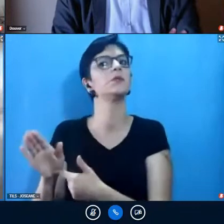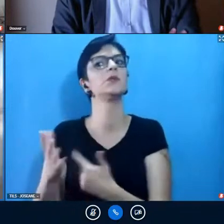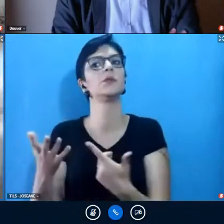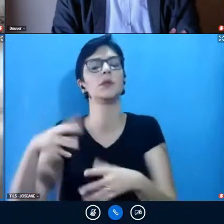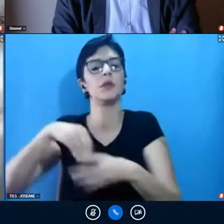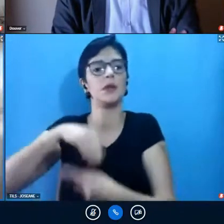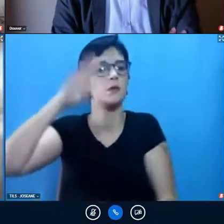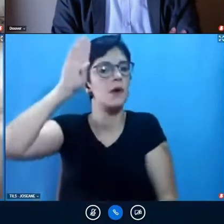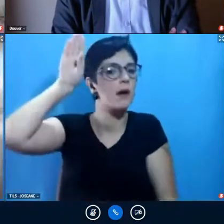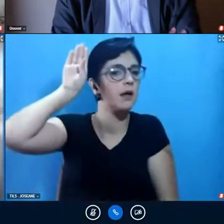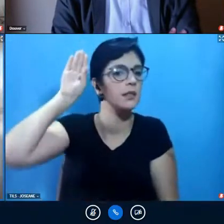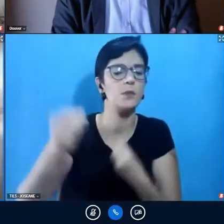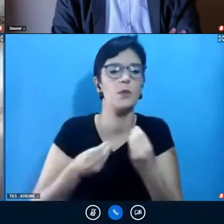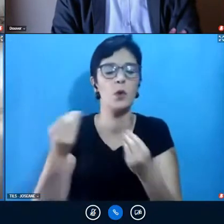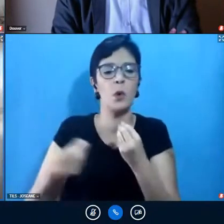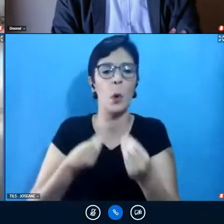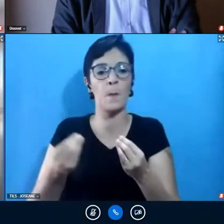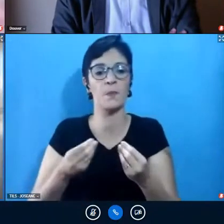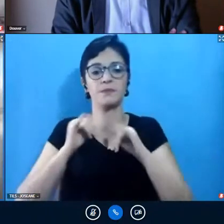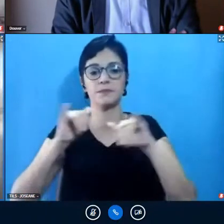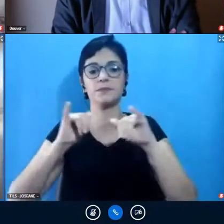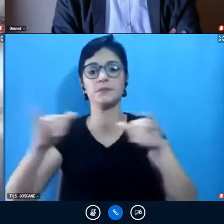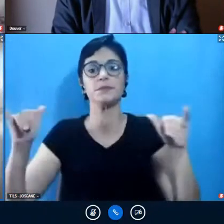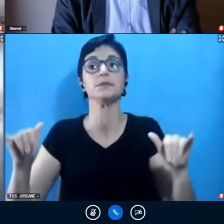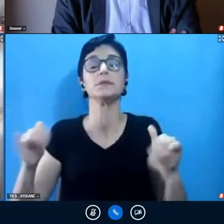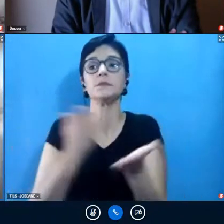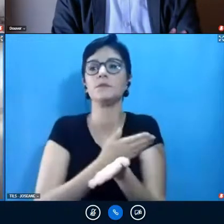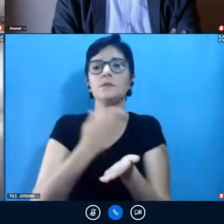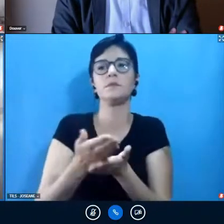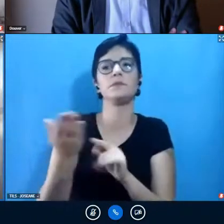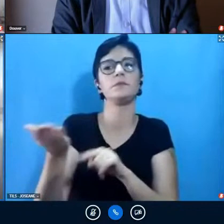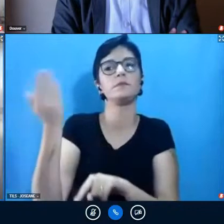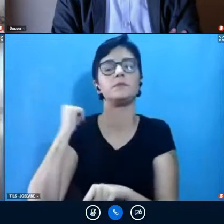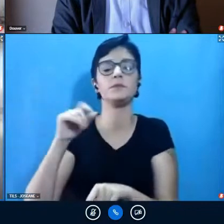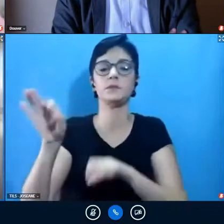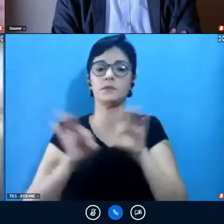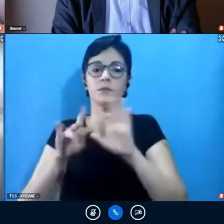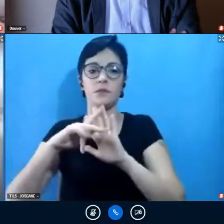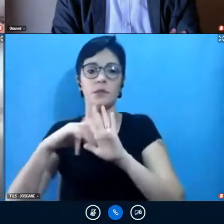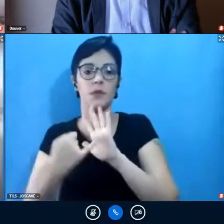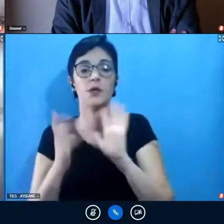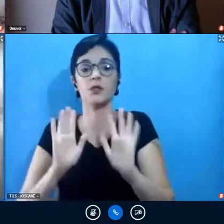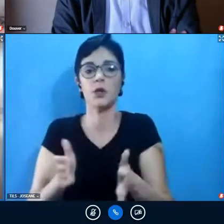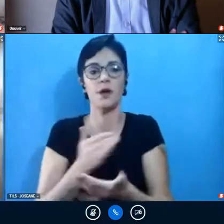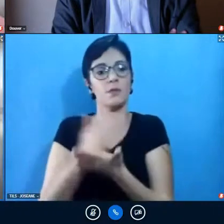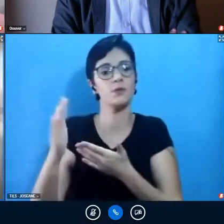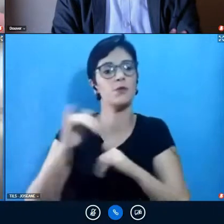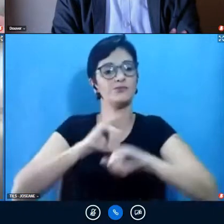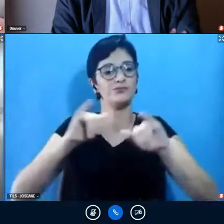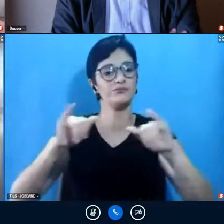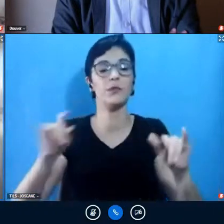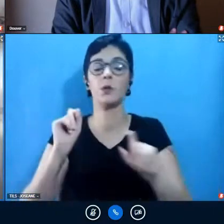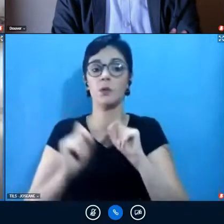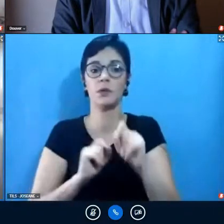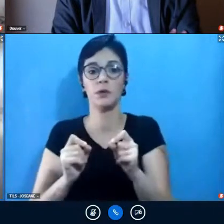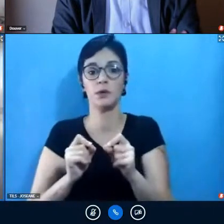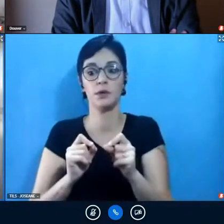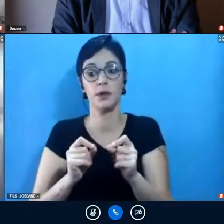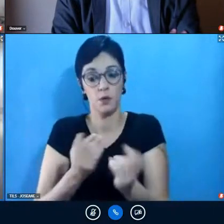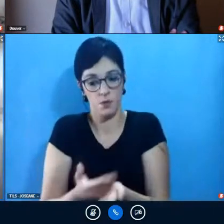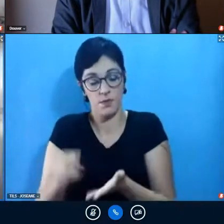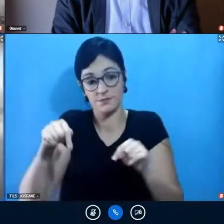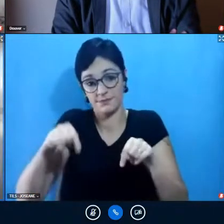acadêmico, como a nossa divulgação se iniciou no início do projeto e o projeto se deu especificamente, ele foi iniciado no início da